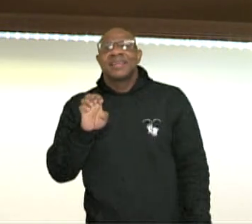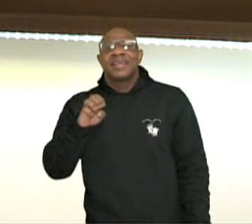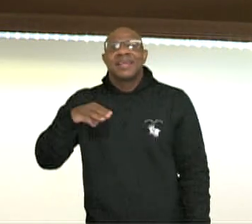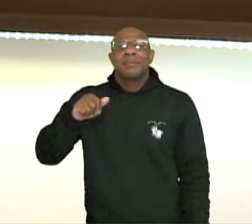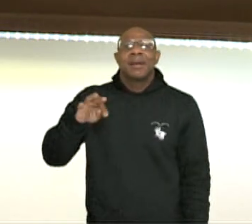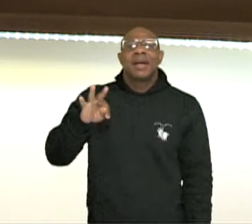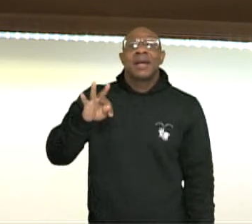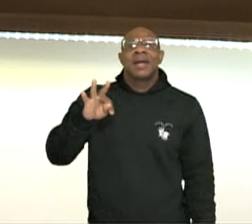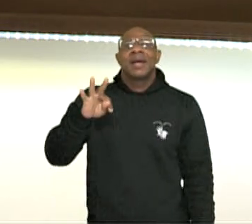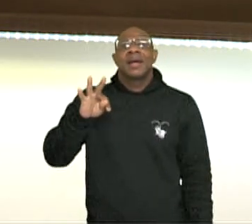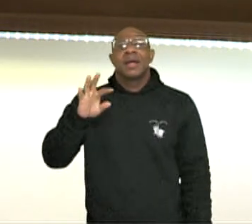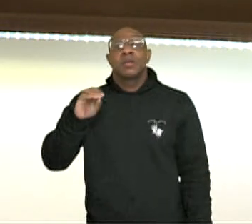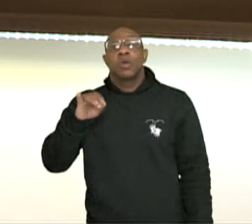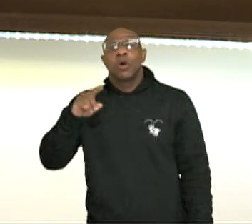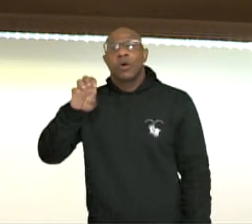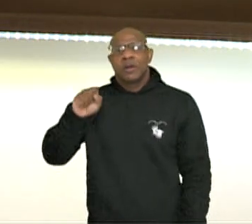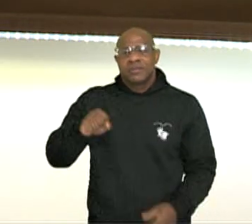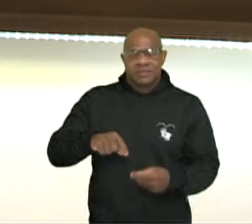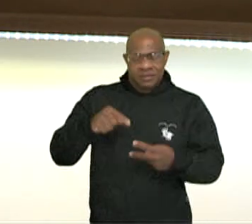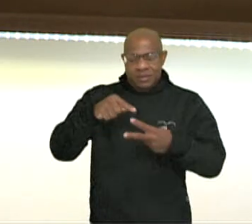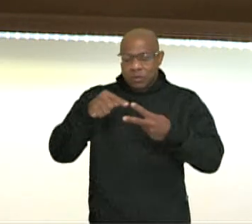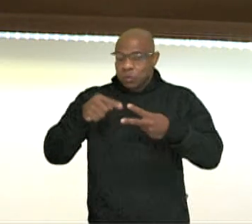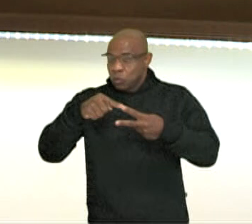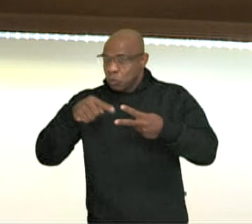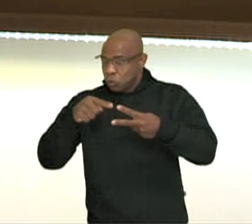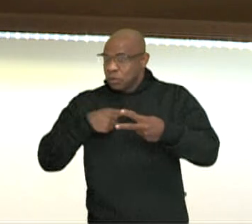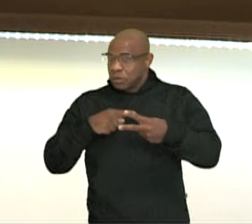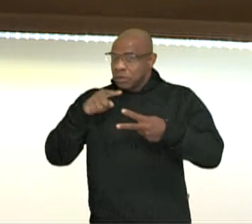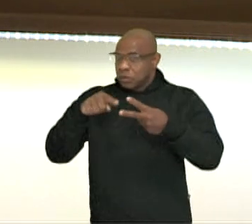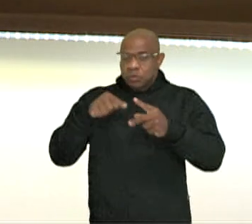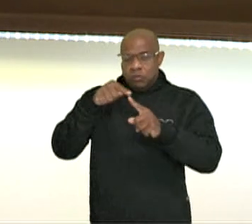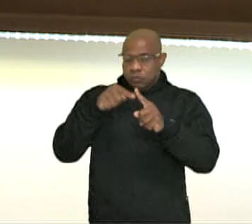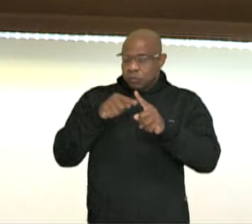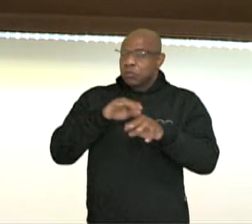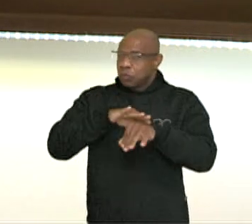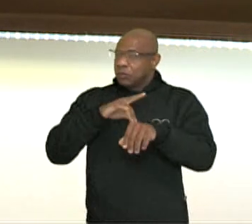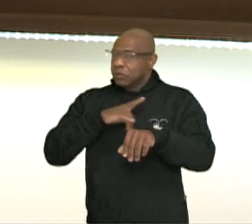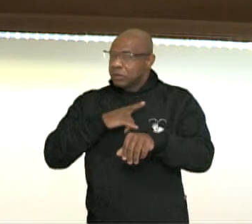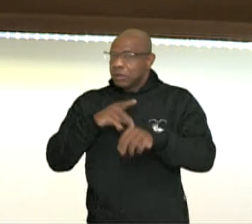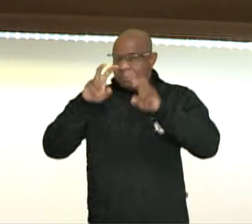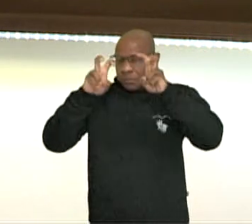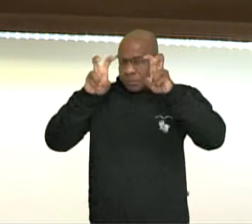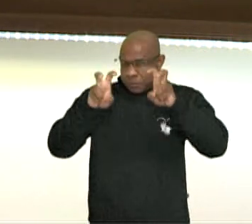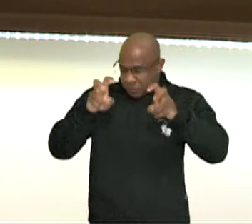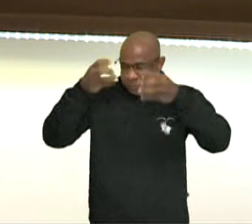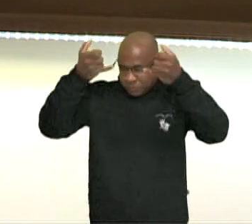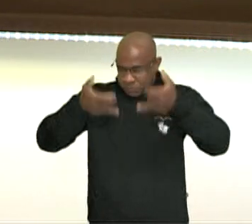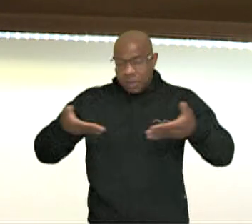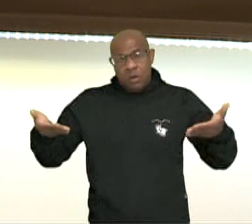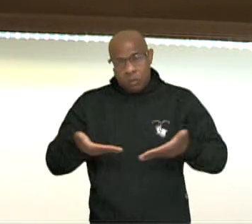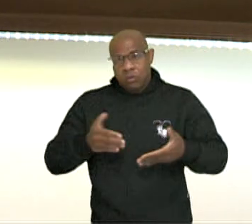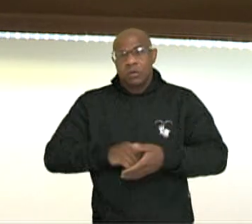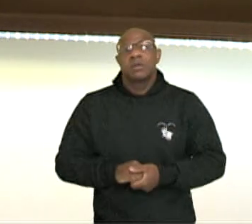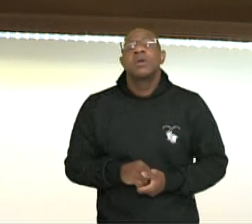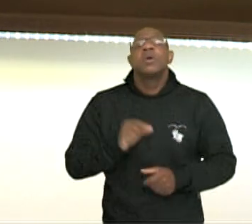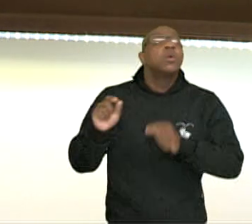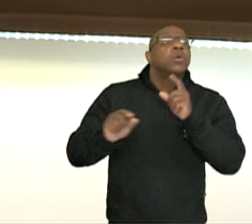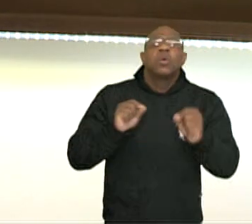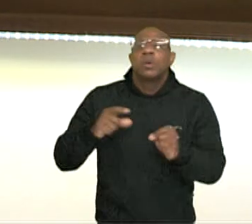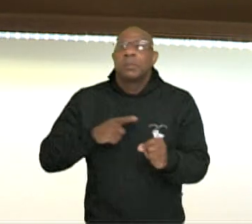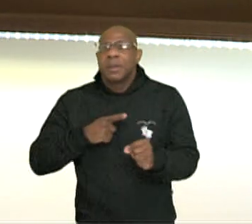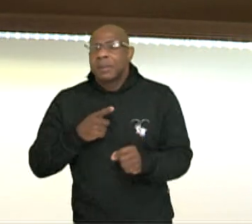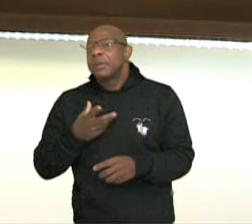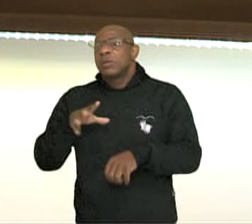específicas. Vamos falar da filariose e a osteourose. Essas duas doenças nós vamos tratar um pouquinho delas aqui hoje para agregar mais ainda os